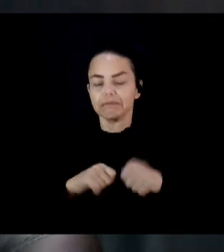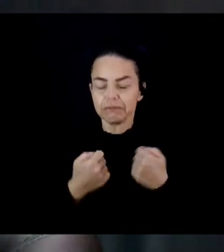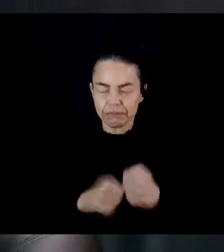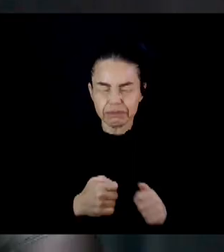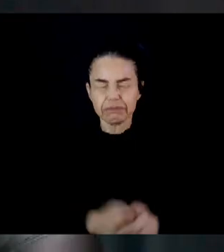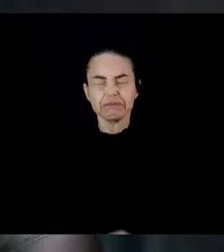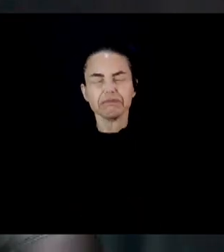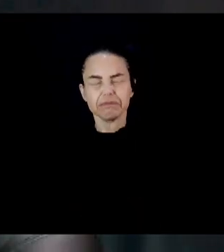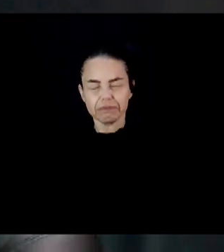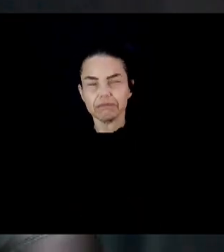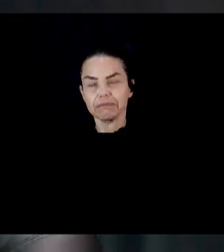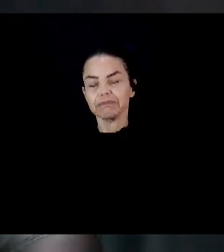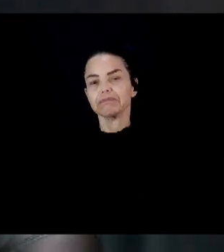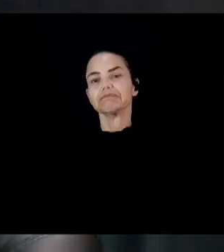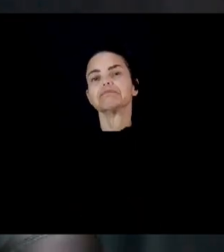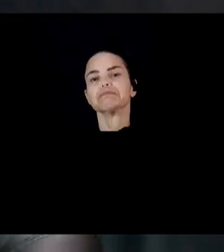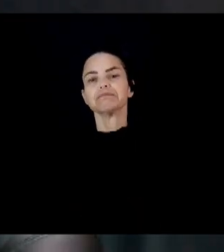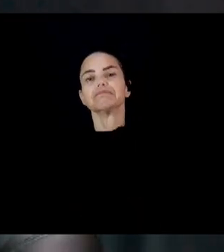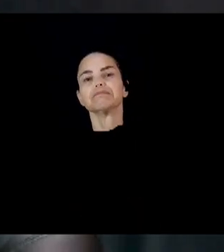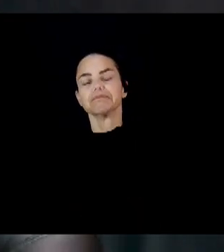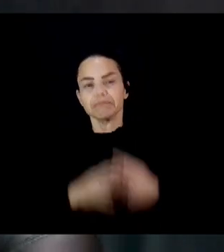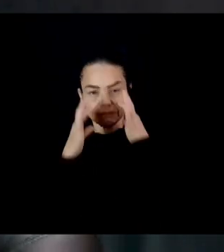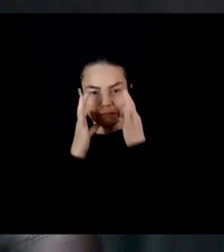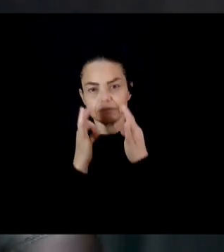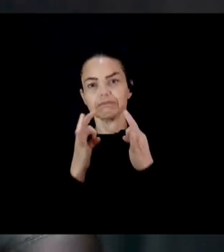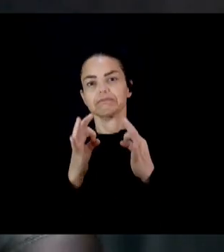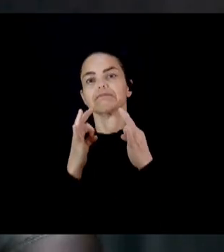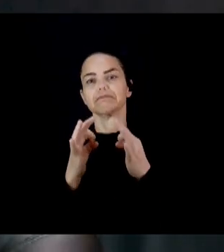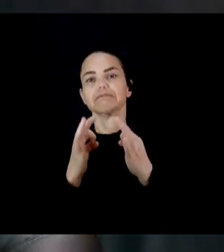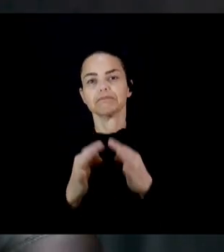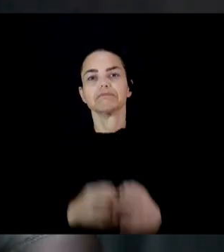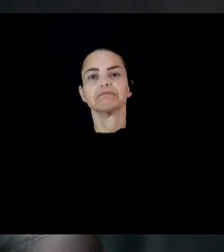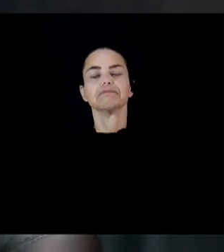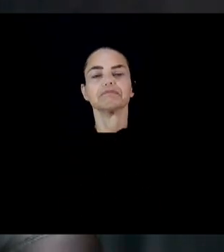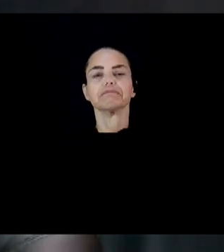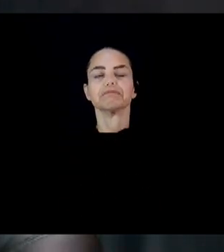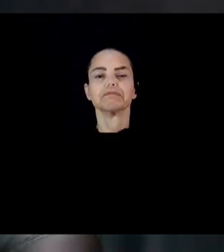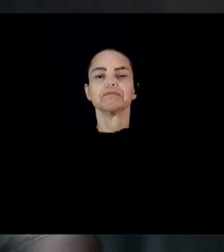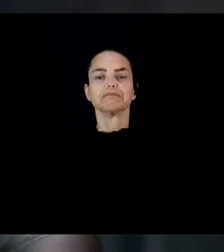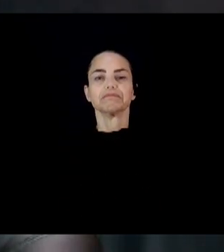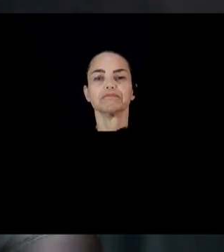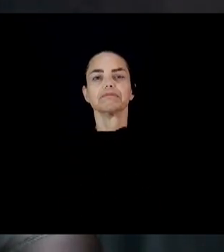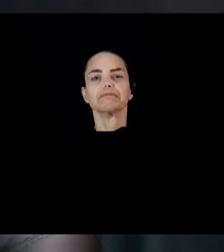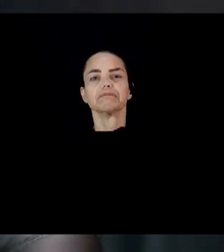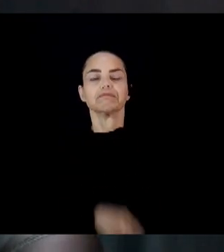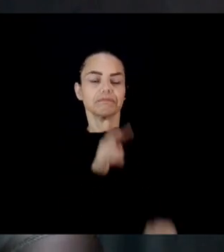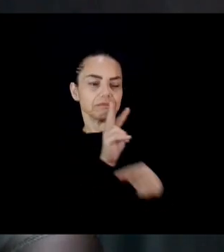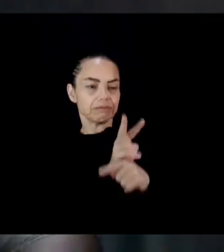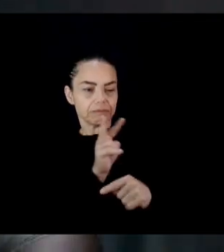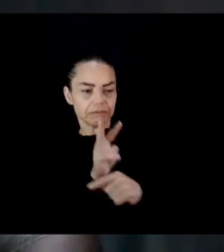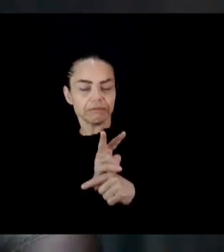assim, muito atento nessa linha tênue entre cuidado e repressão. Precisa ter